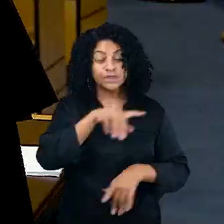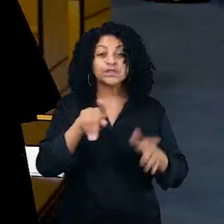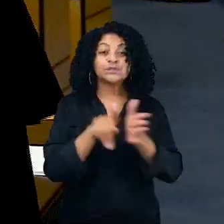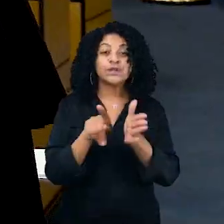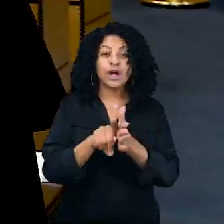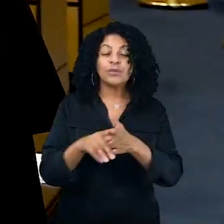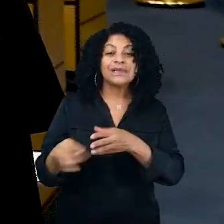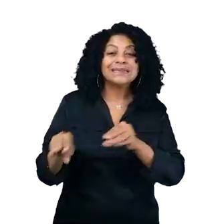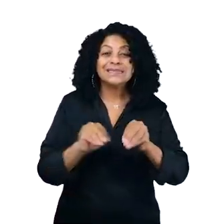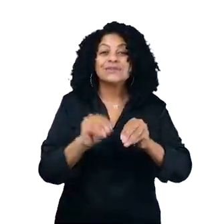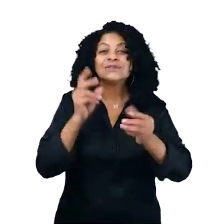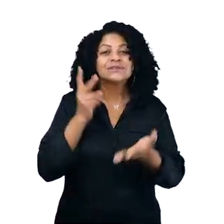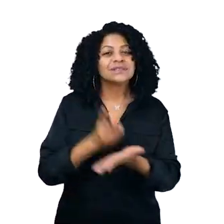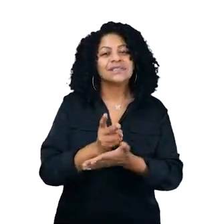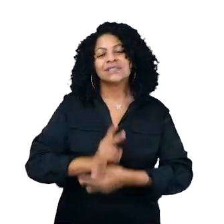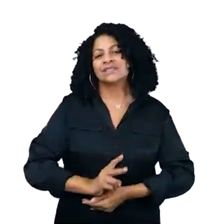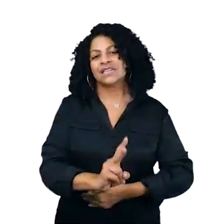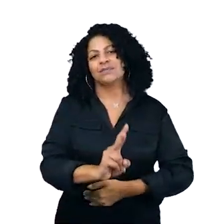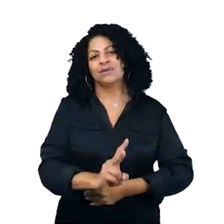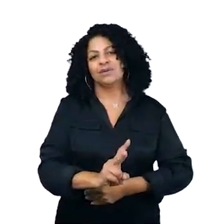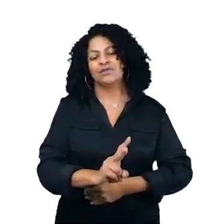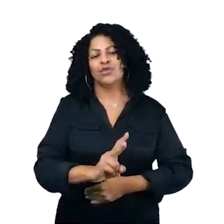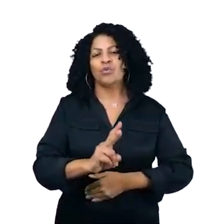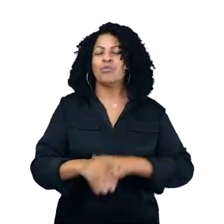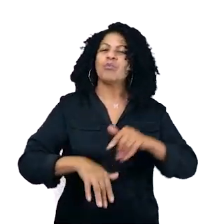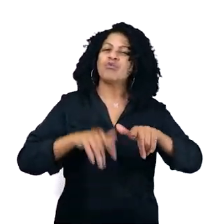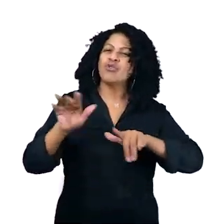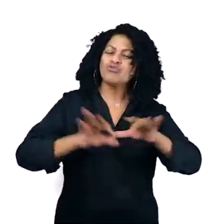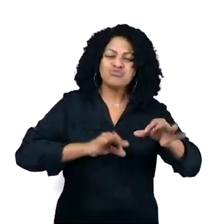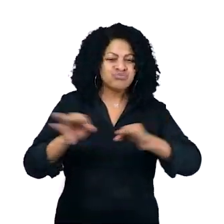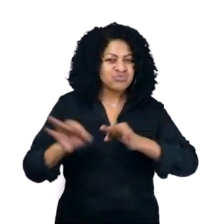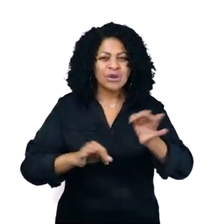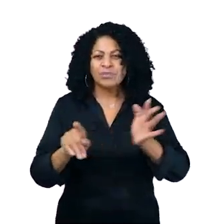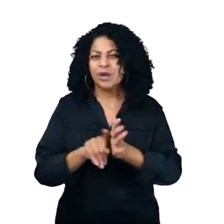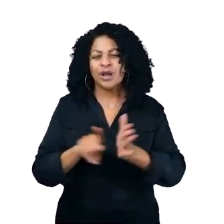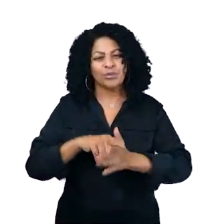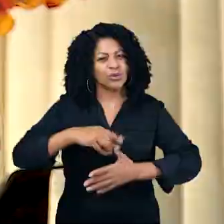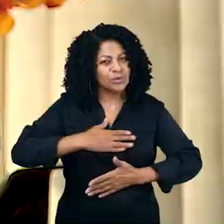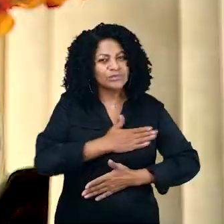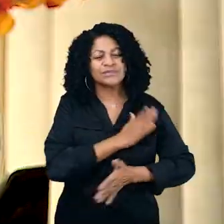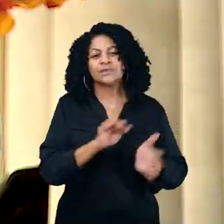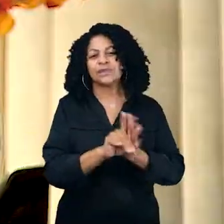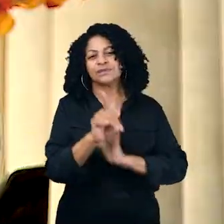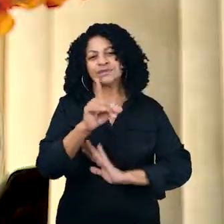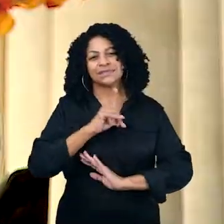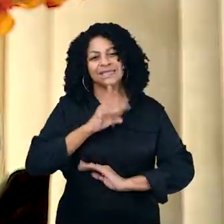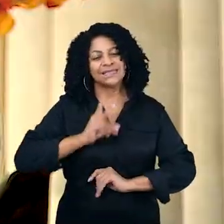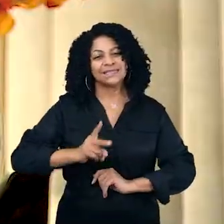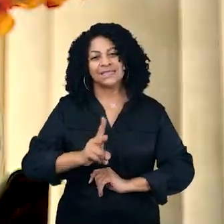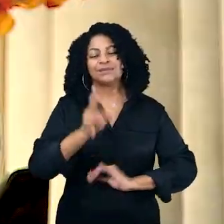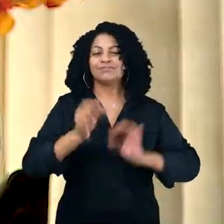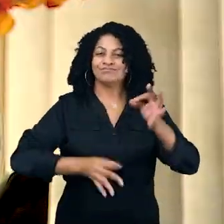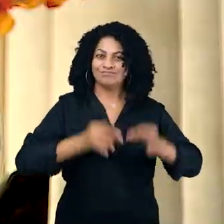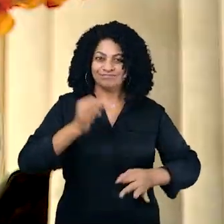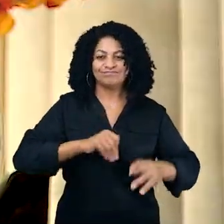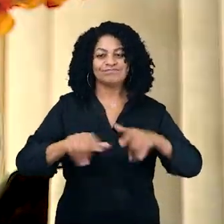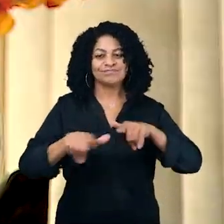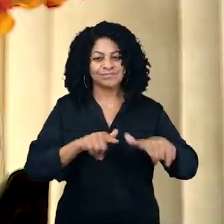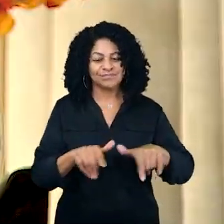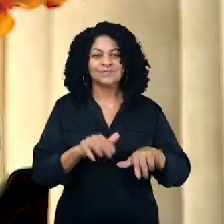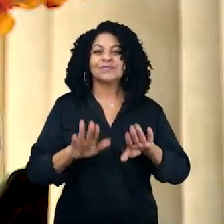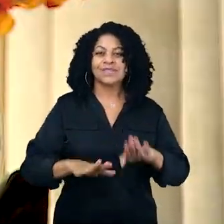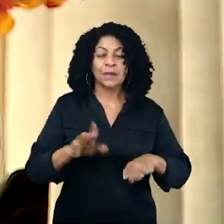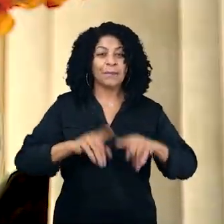interseccionalidade faz parte de um programa maior de combate à discriminação. E, nesse ponto, a Justiça do Trabalho